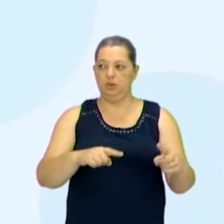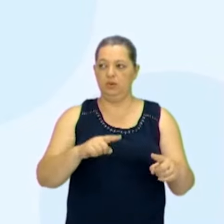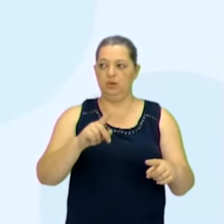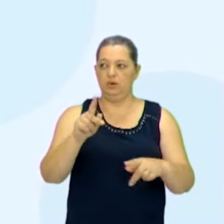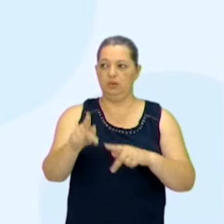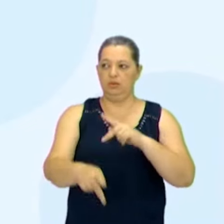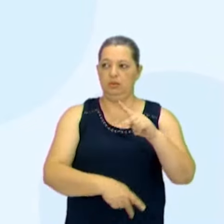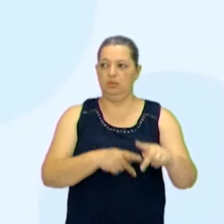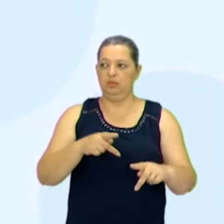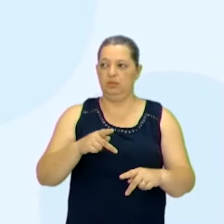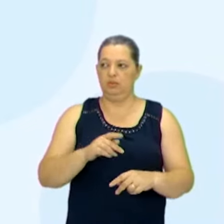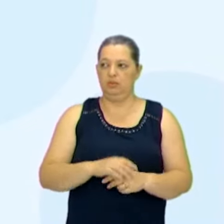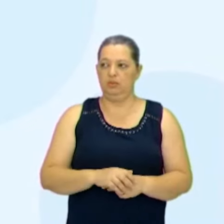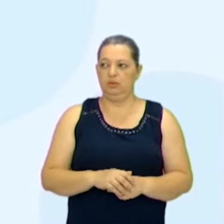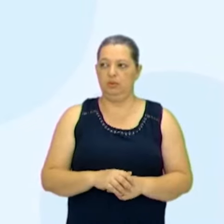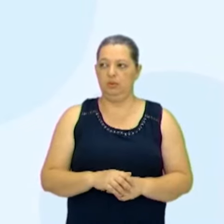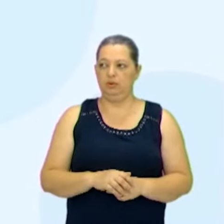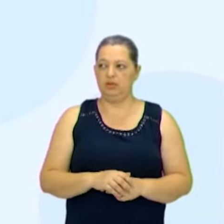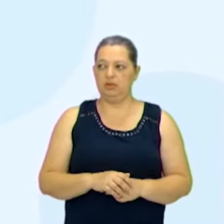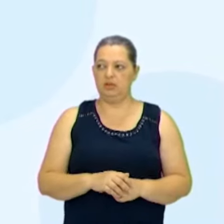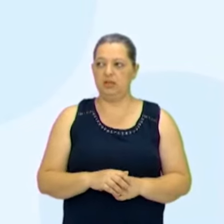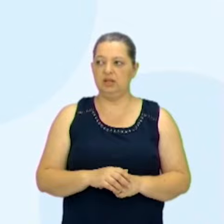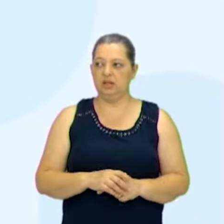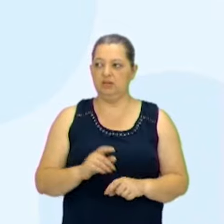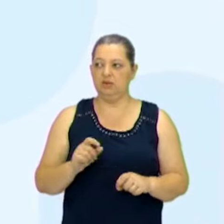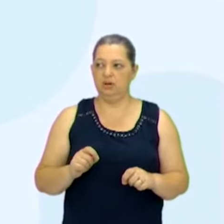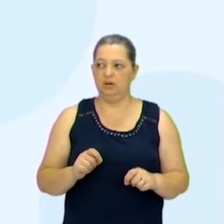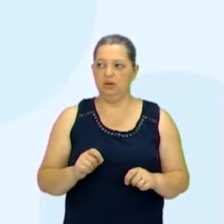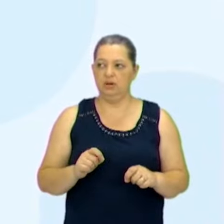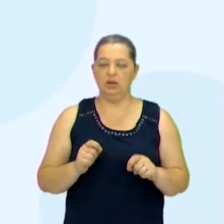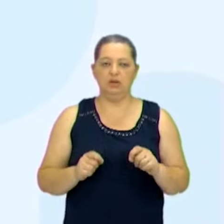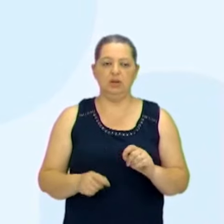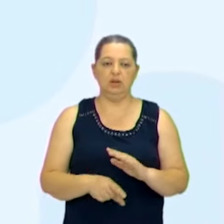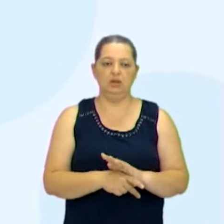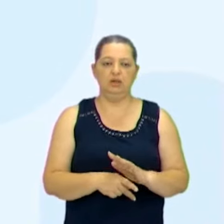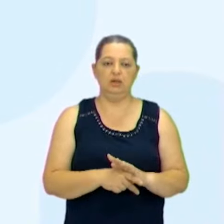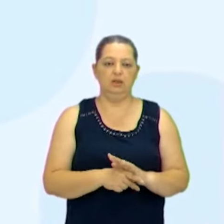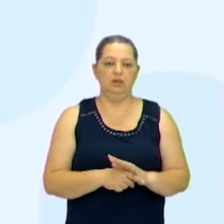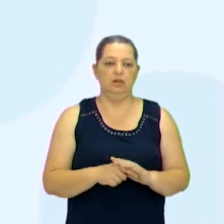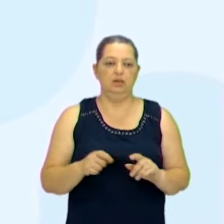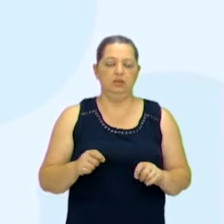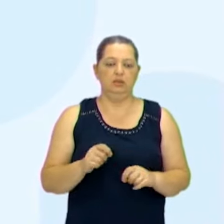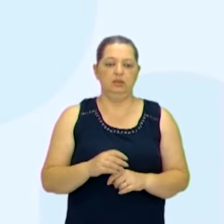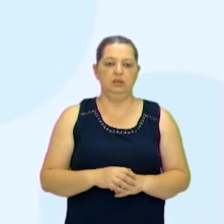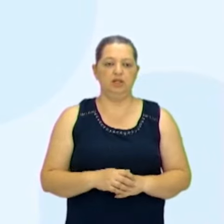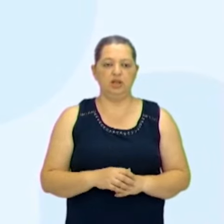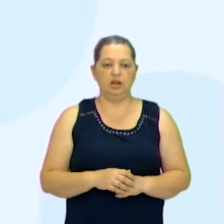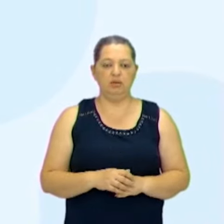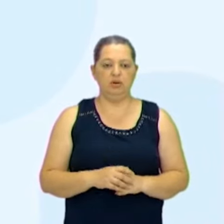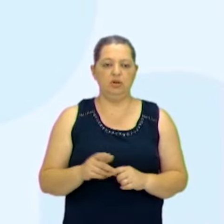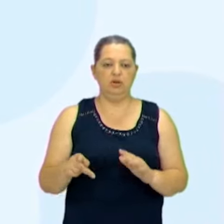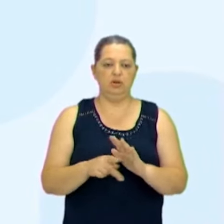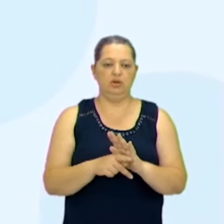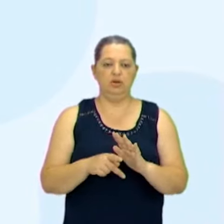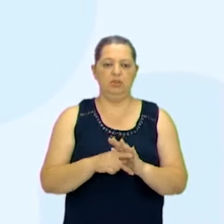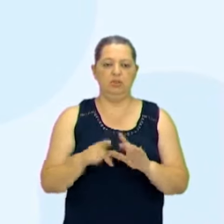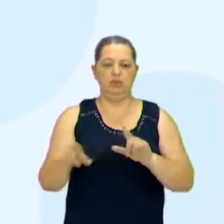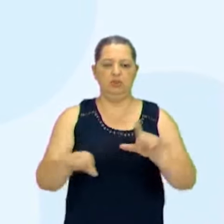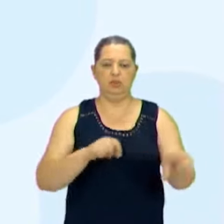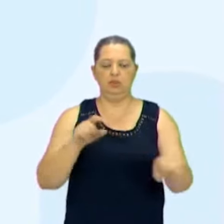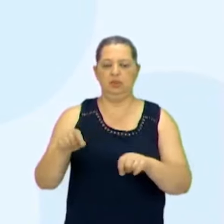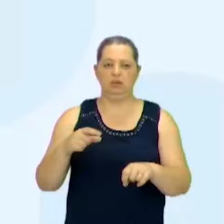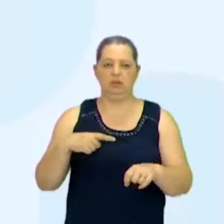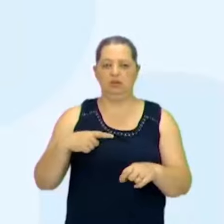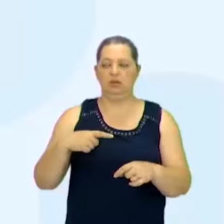população, a fim de quebrar alguma resistência. Um exemplo é o nazismo na Alemanha e o stalinismo na União Soviética. Tem